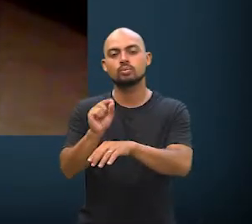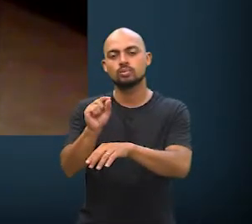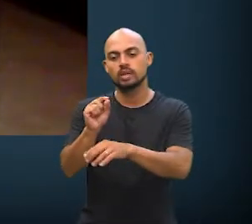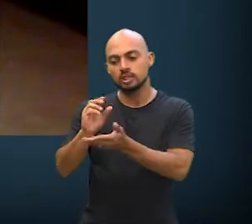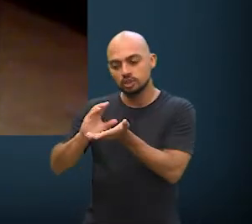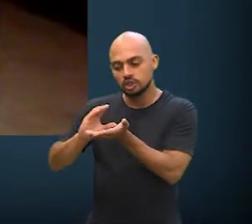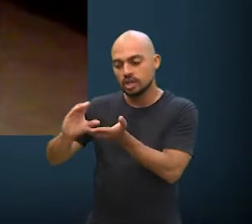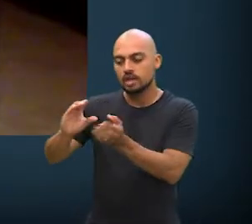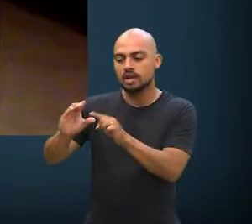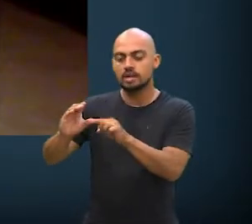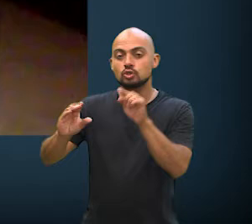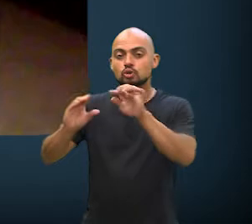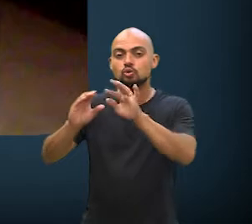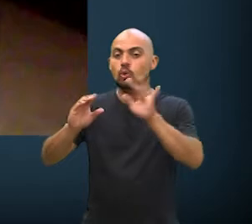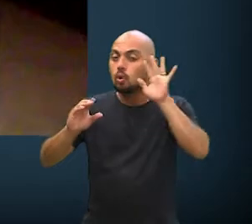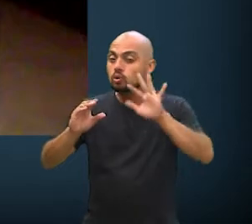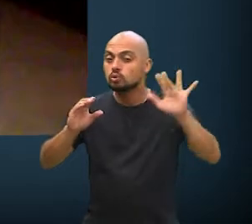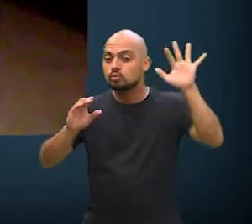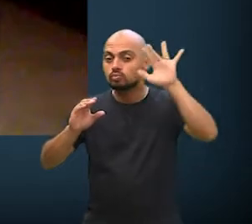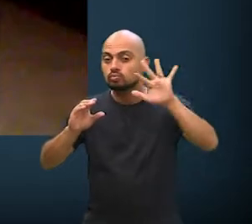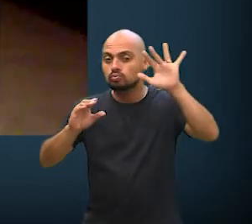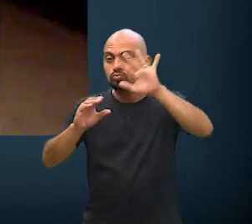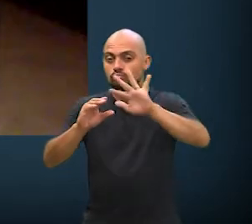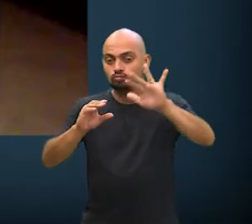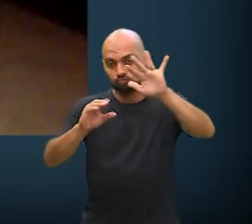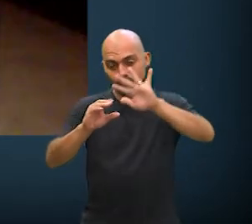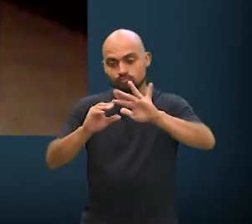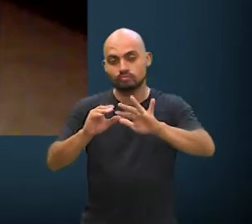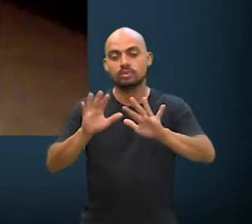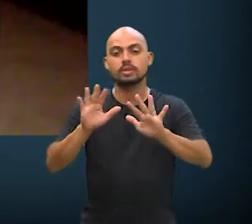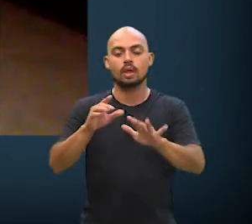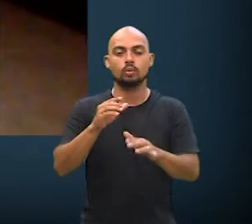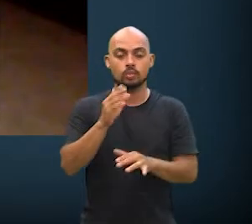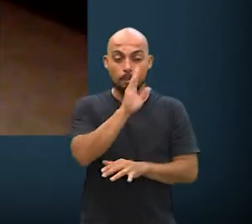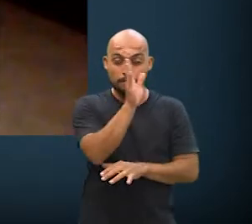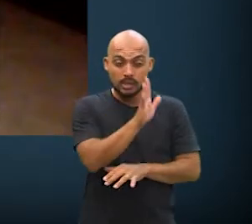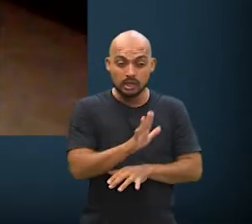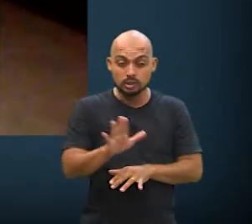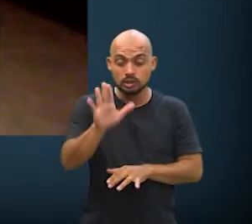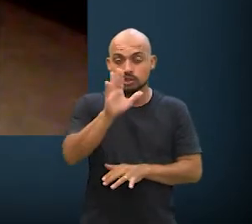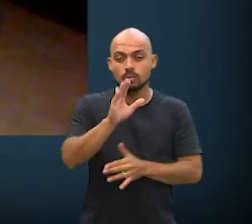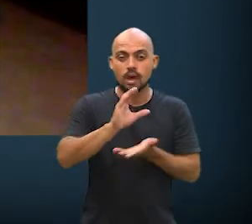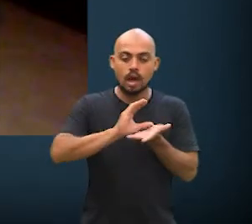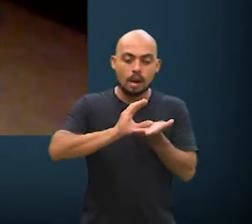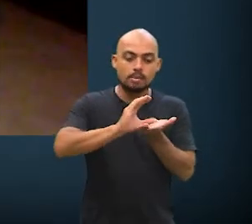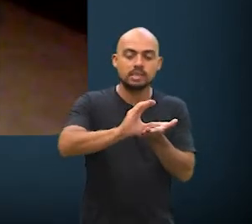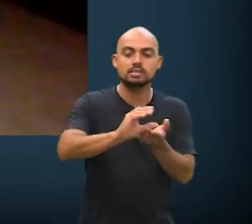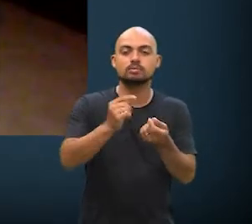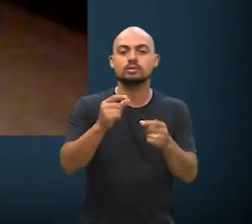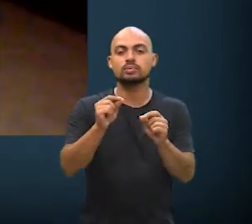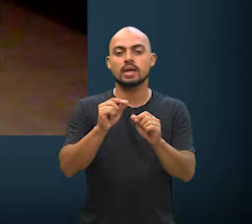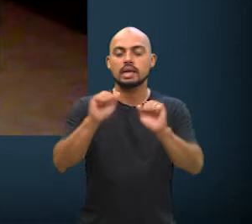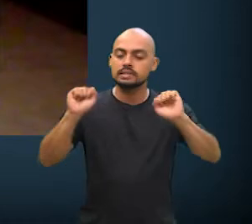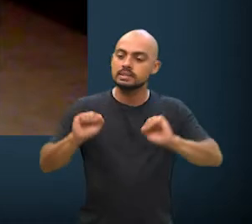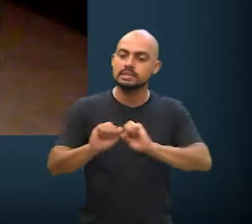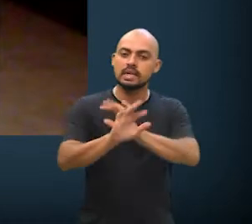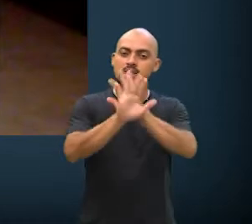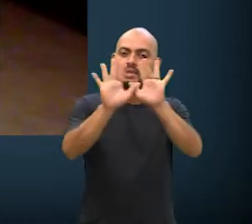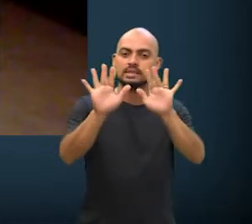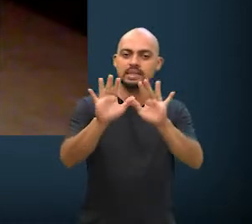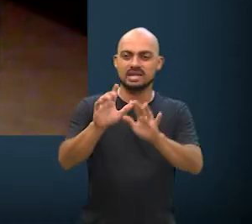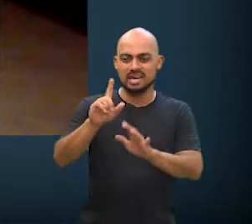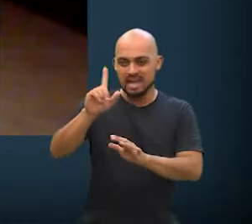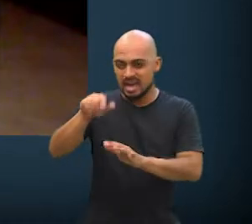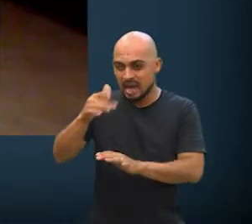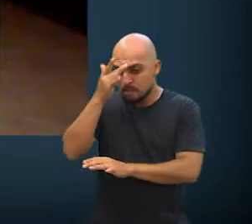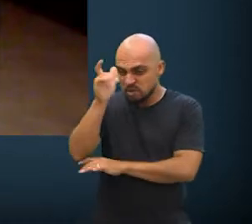a gente faz essa alusão porque a aplicação hoje no Brasil, a gente tem que desmistificar um pouco isso, de que a aplicação é só para gente